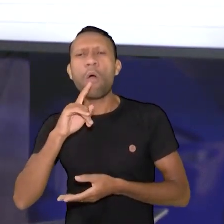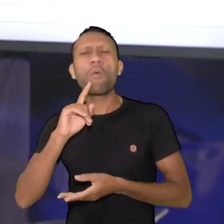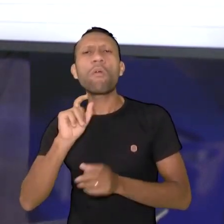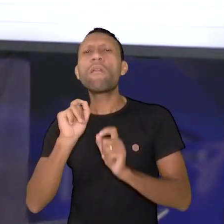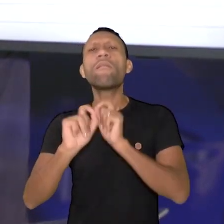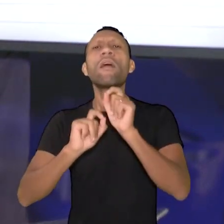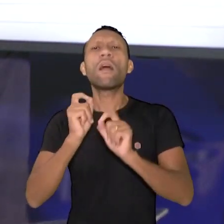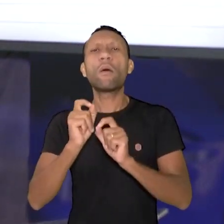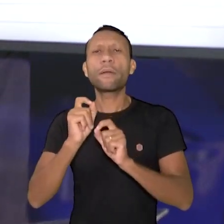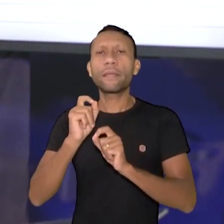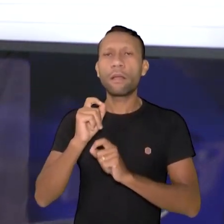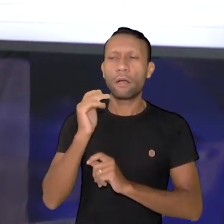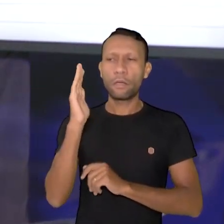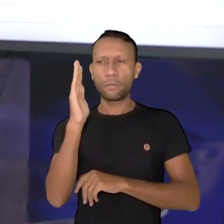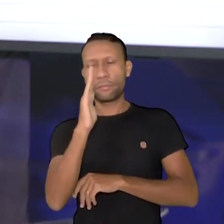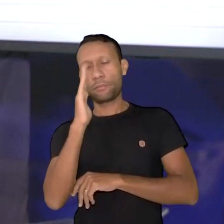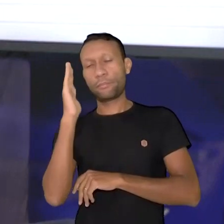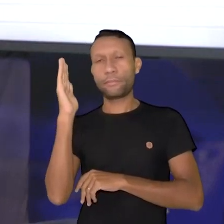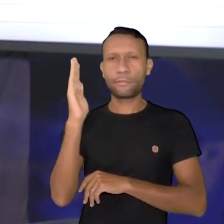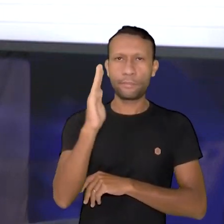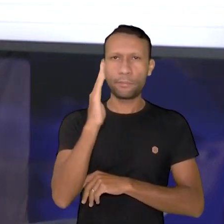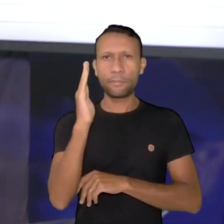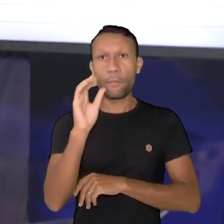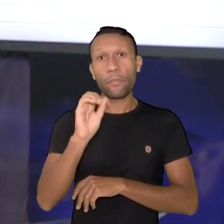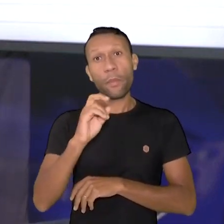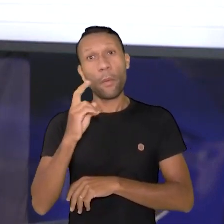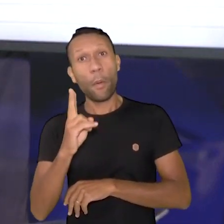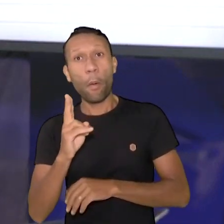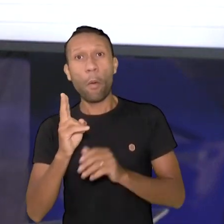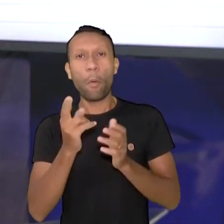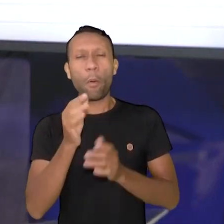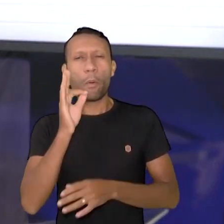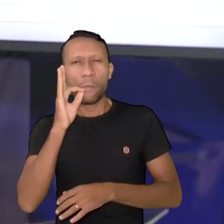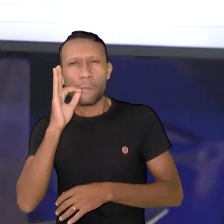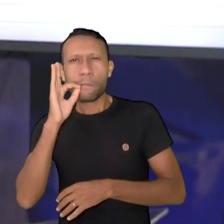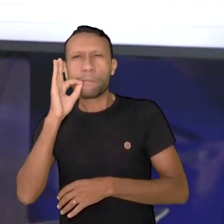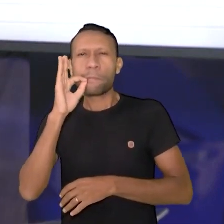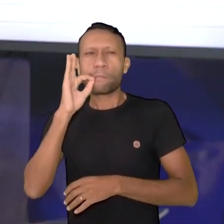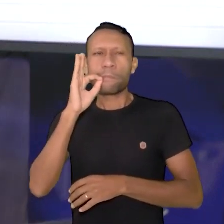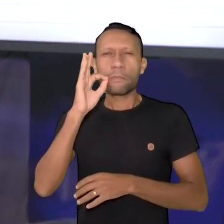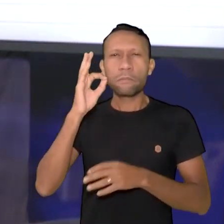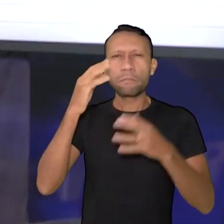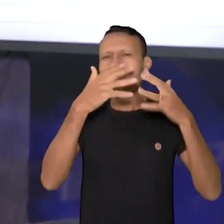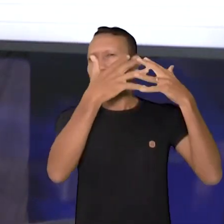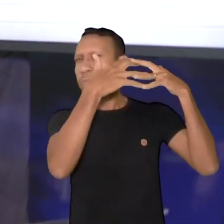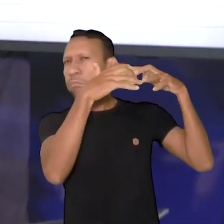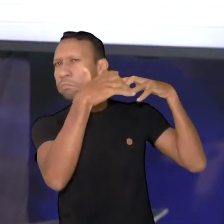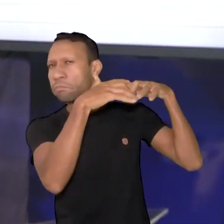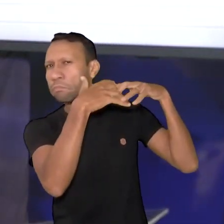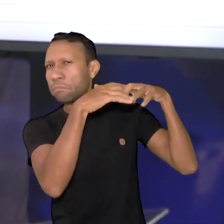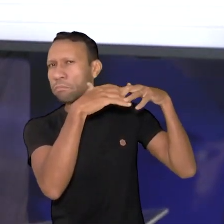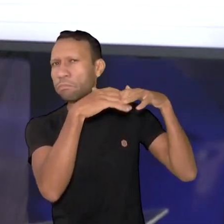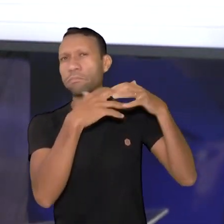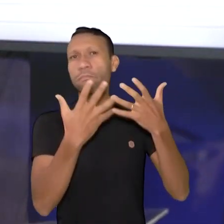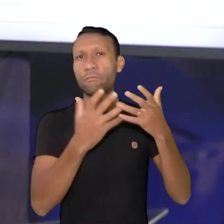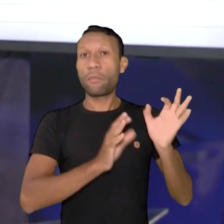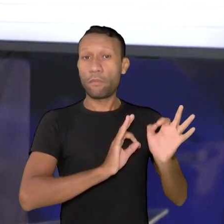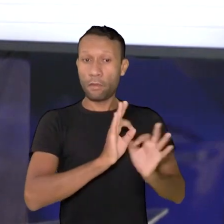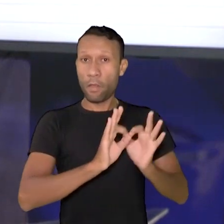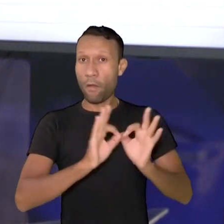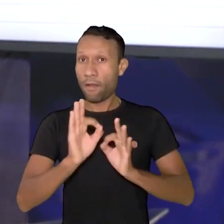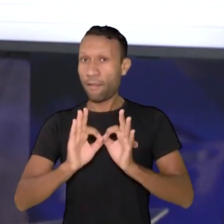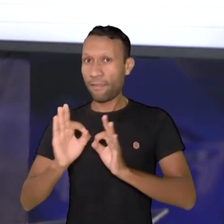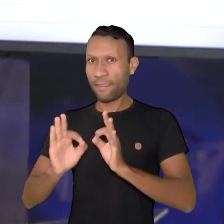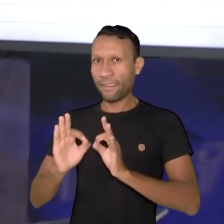desinibir socialmente a gente. A maconha vai trazer problemas neurológicos. Então, a gente vai estabelecendo tudo